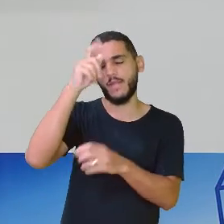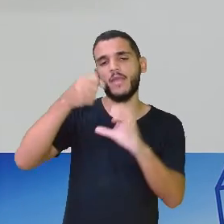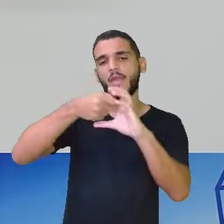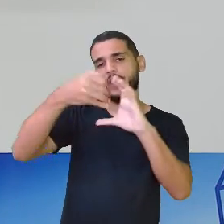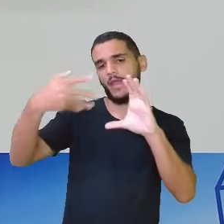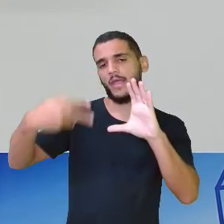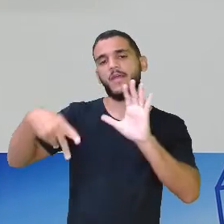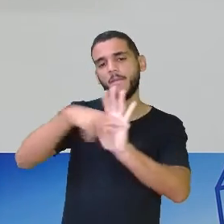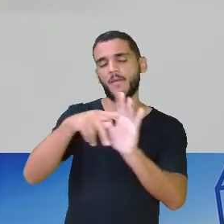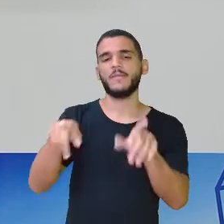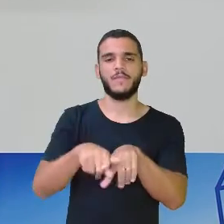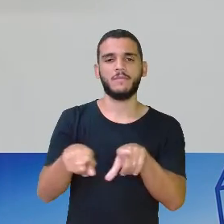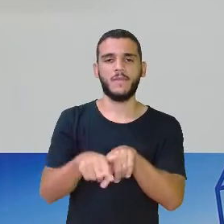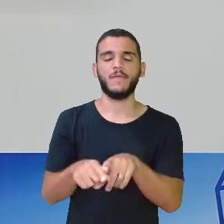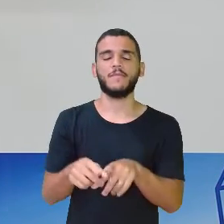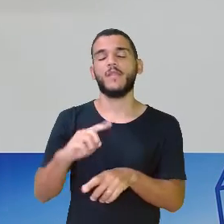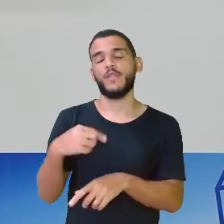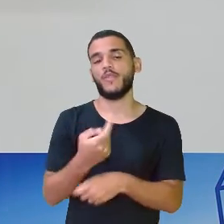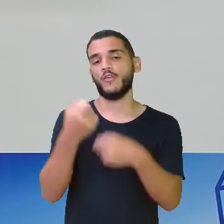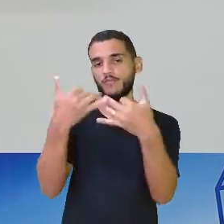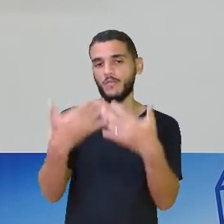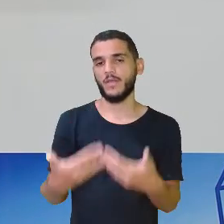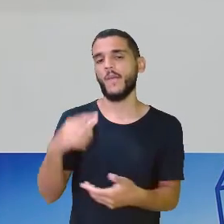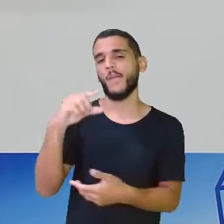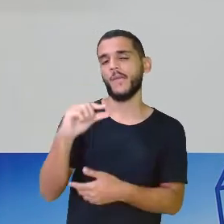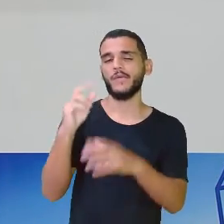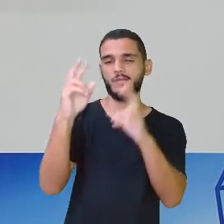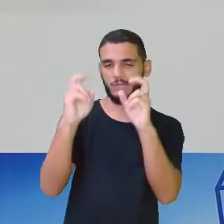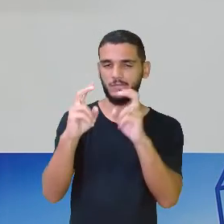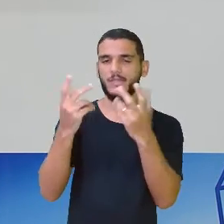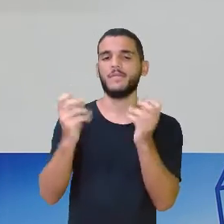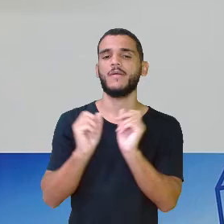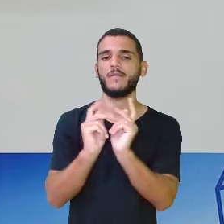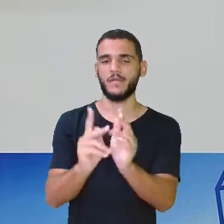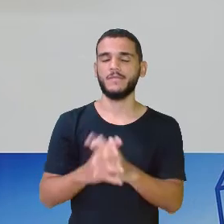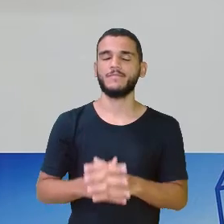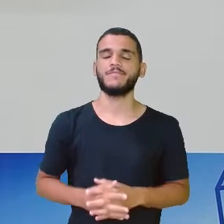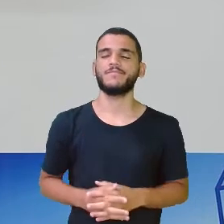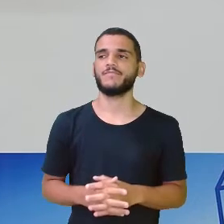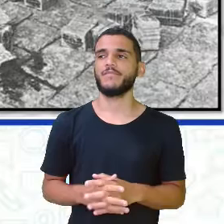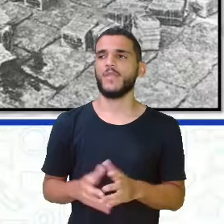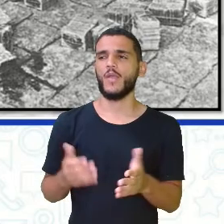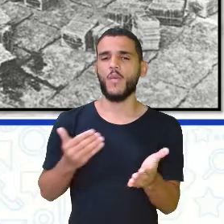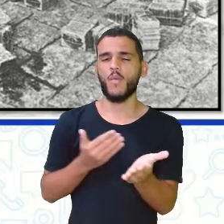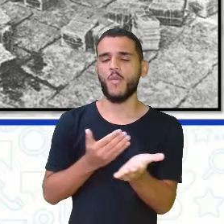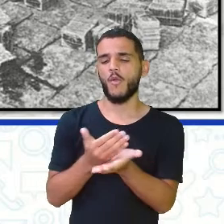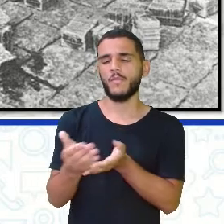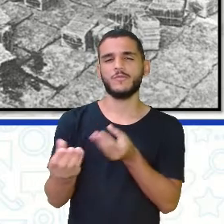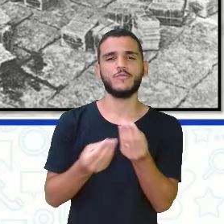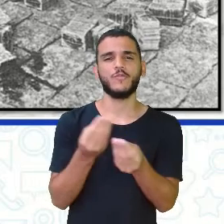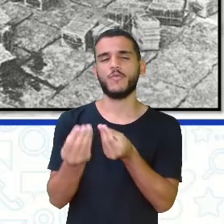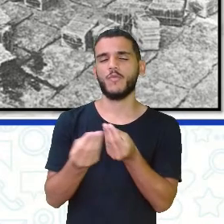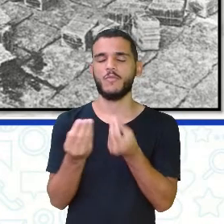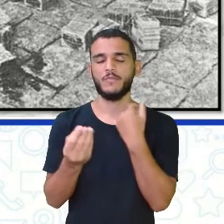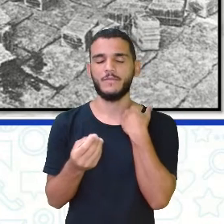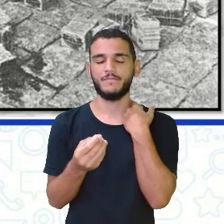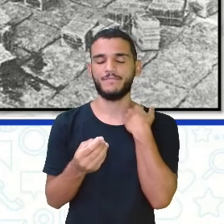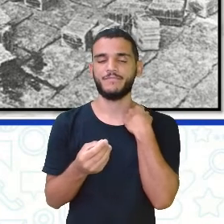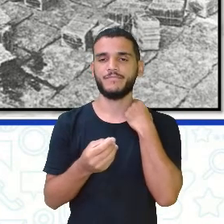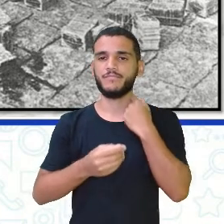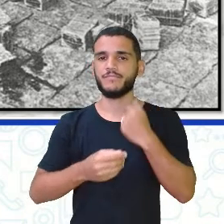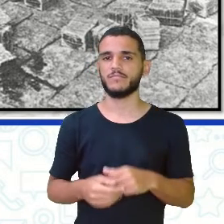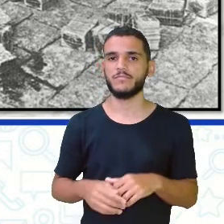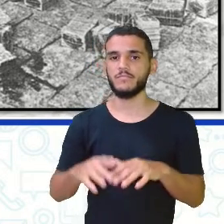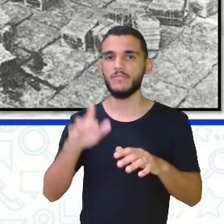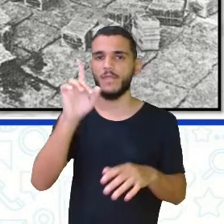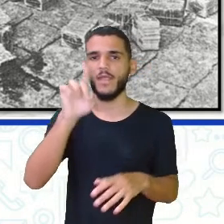a gente vai falar um pouquinho sobre o nazismo na Alemanha. Aí vejam, as origens, né, do nazismo, né,